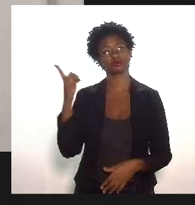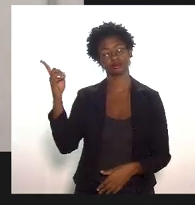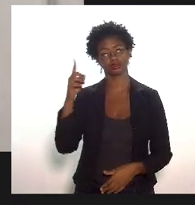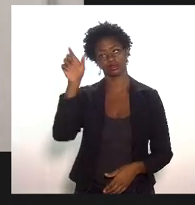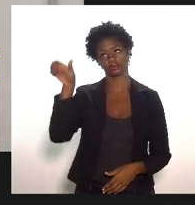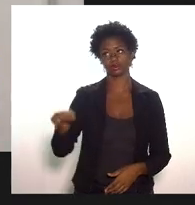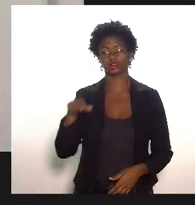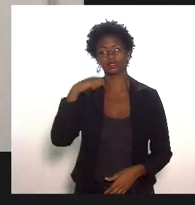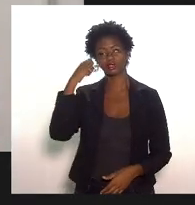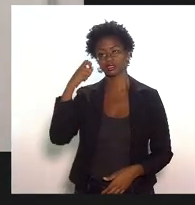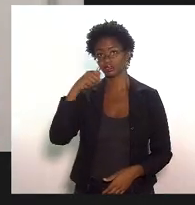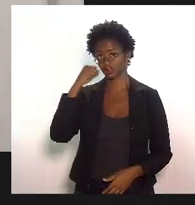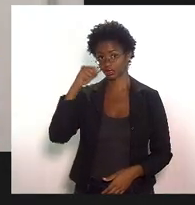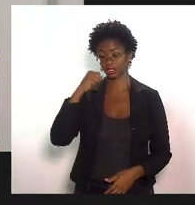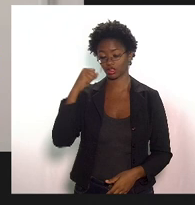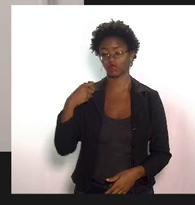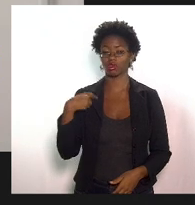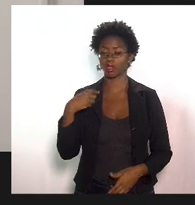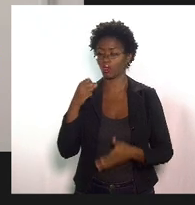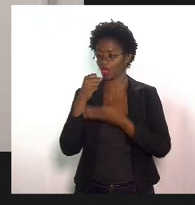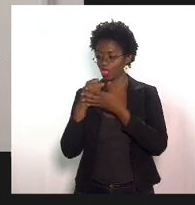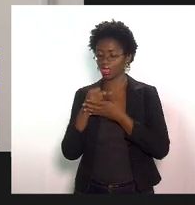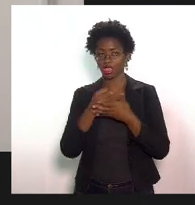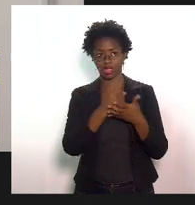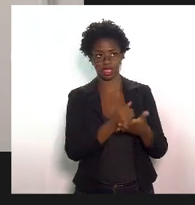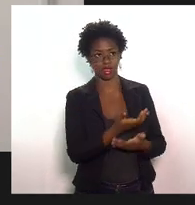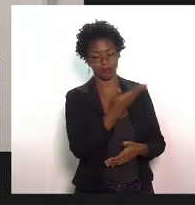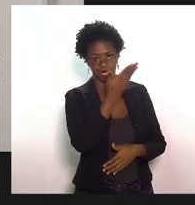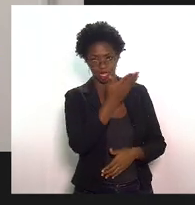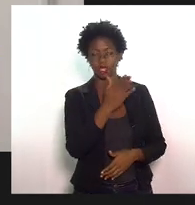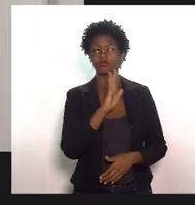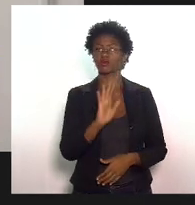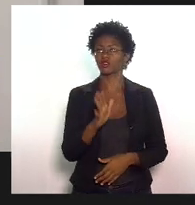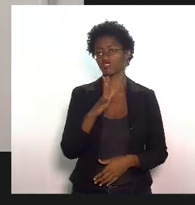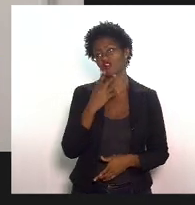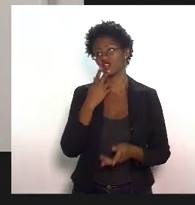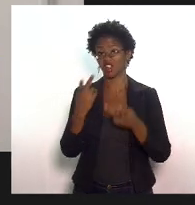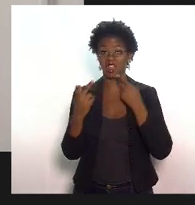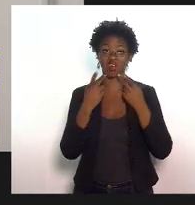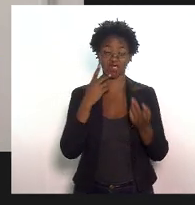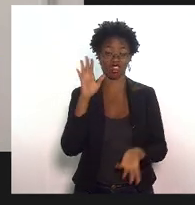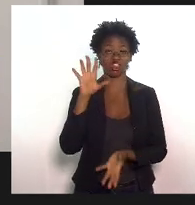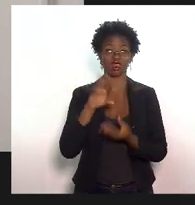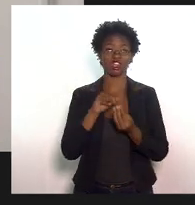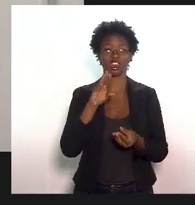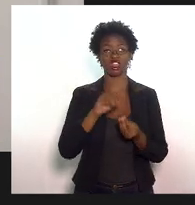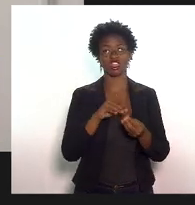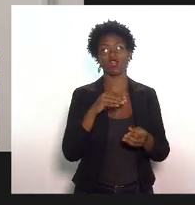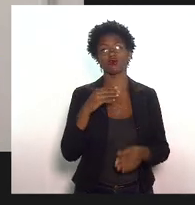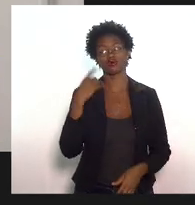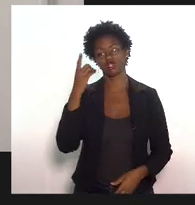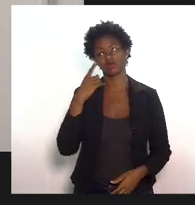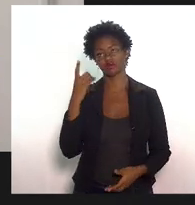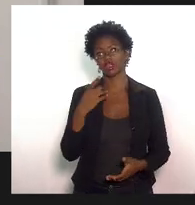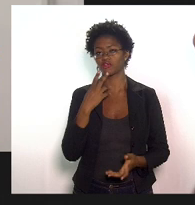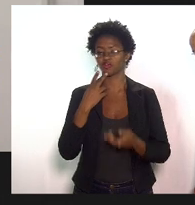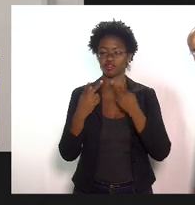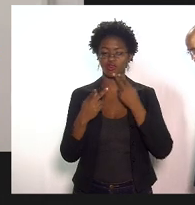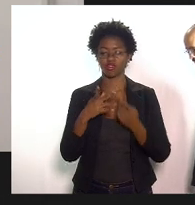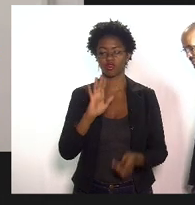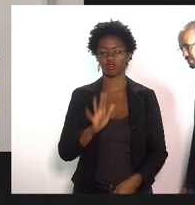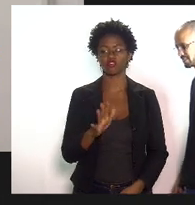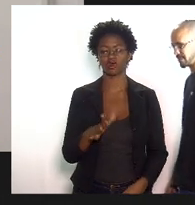Vou passar a palavra para ele, pelas considerações já feitas, não é? Inicialmente pelos deputados, para que ele possa,